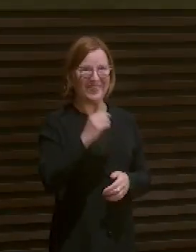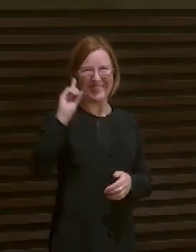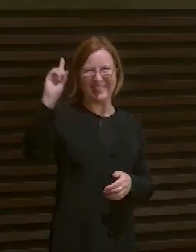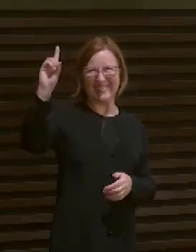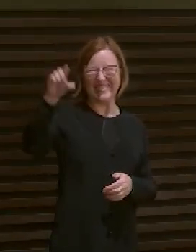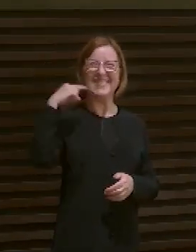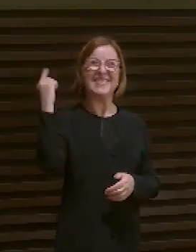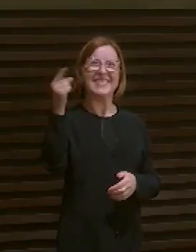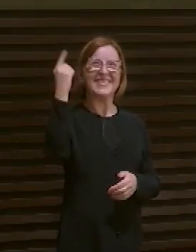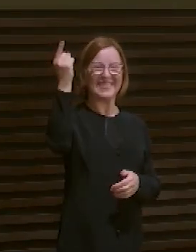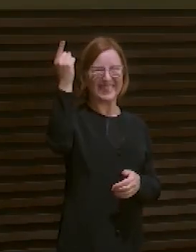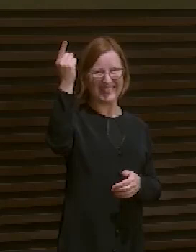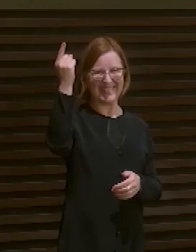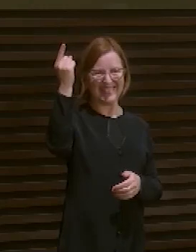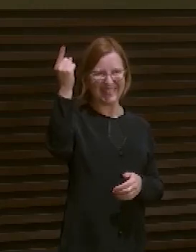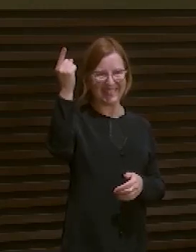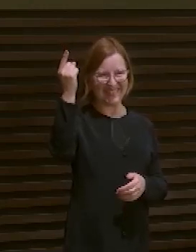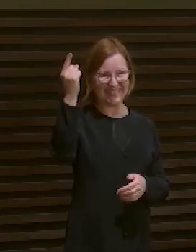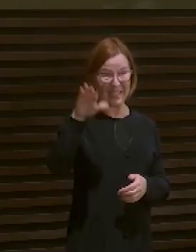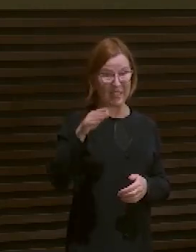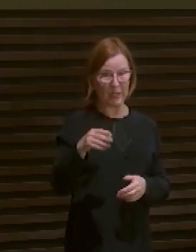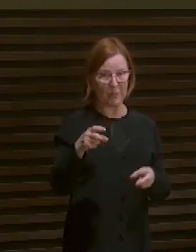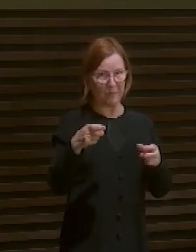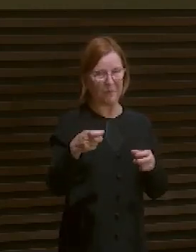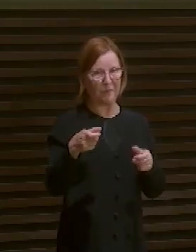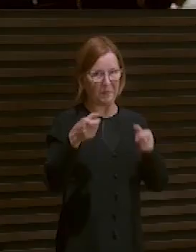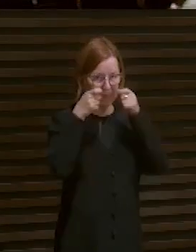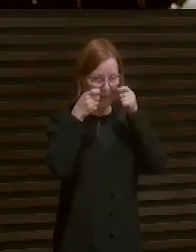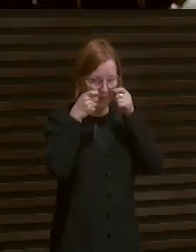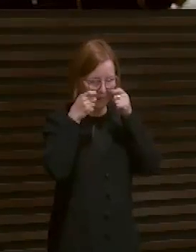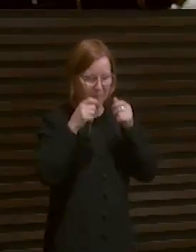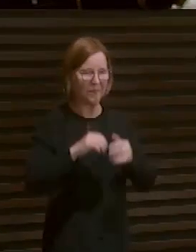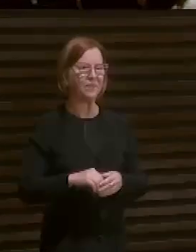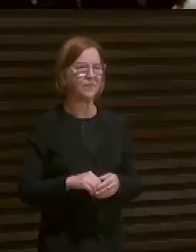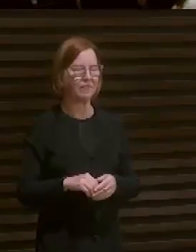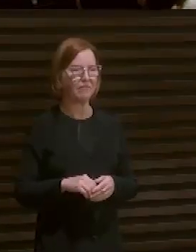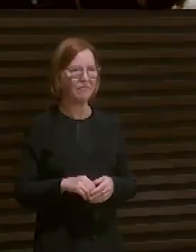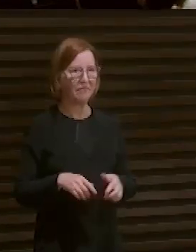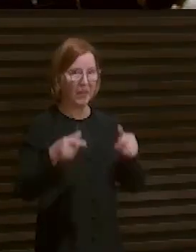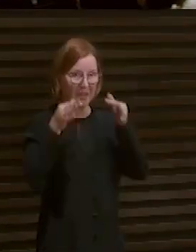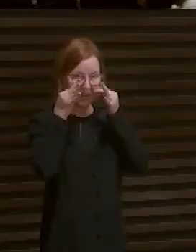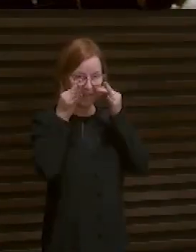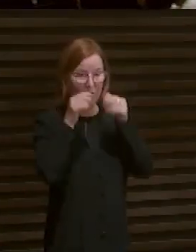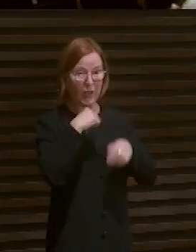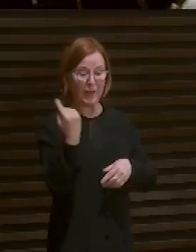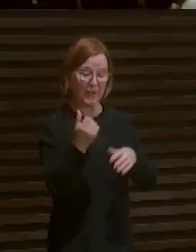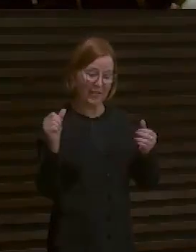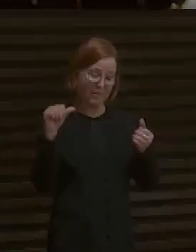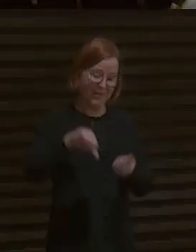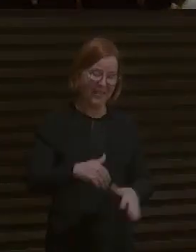Deus Altíssimo. Então você preste bem atenção aí, que nós fomos batizados em